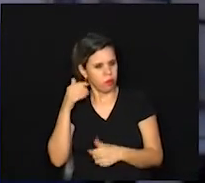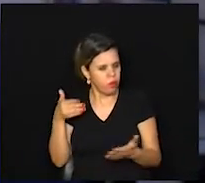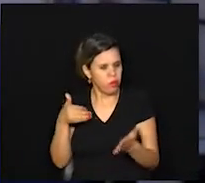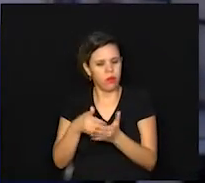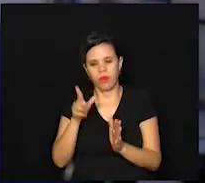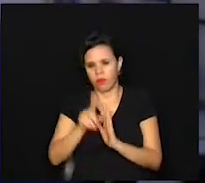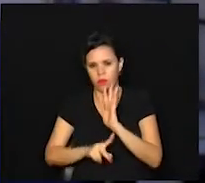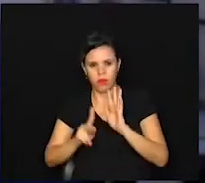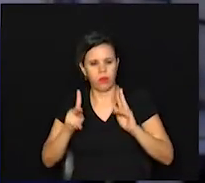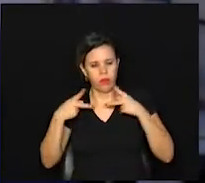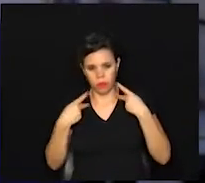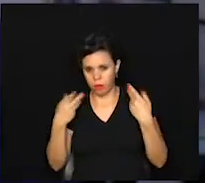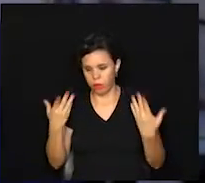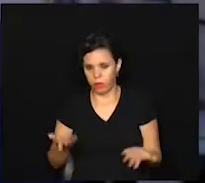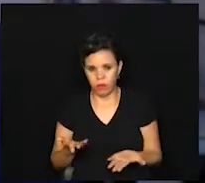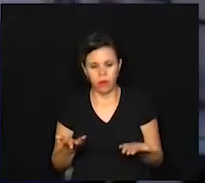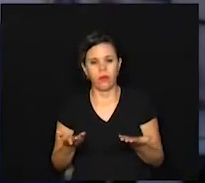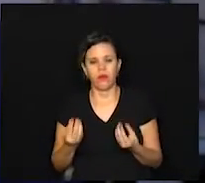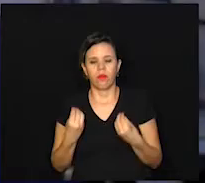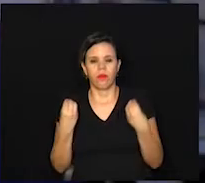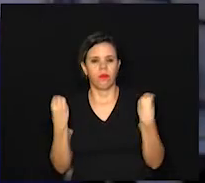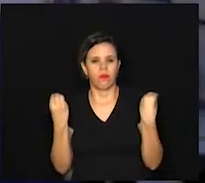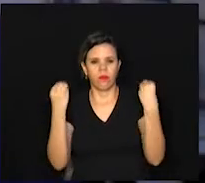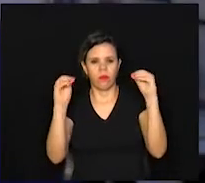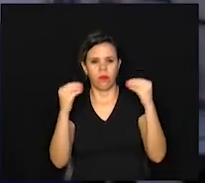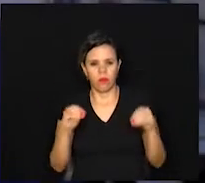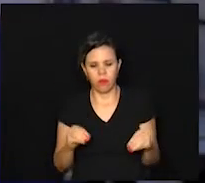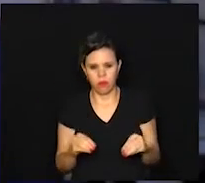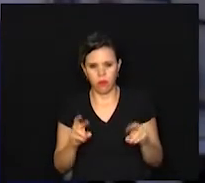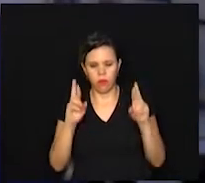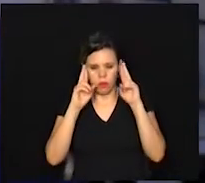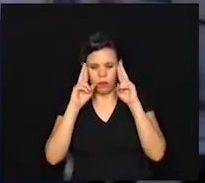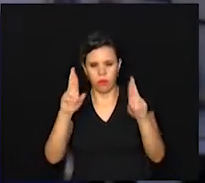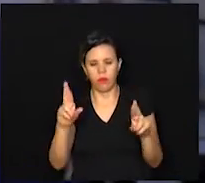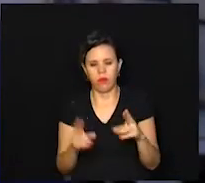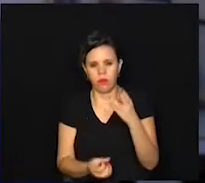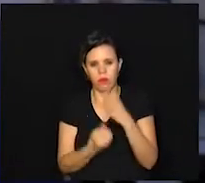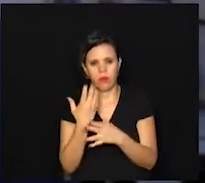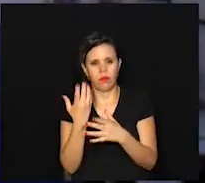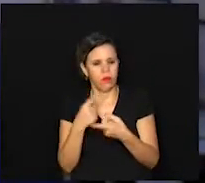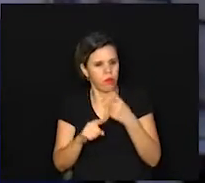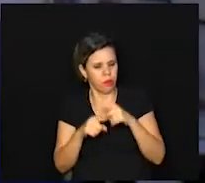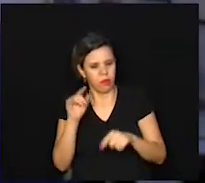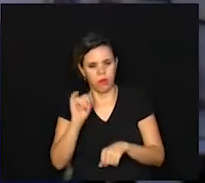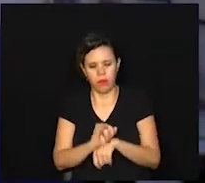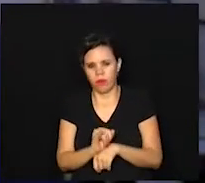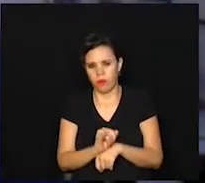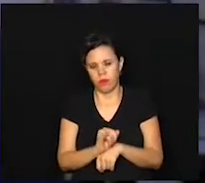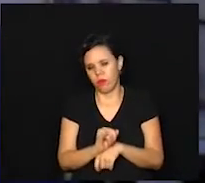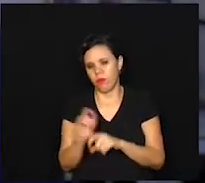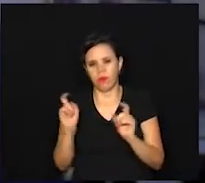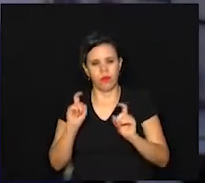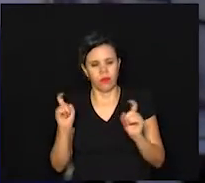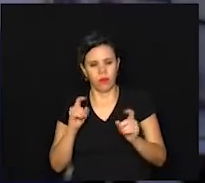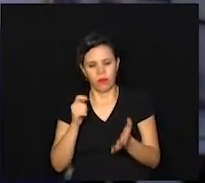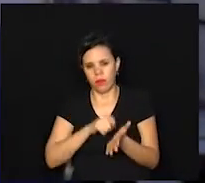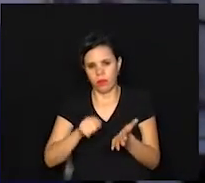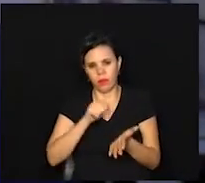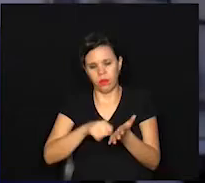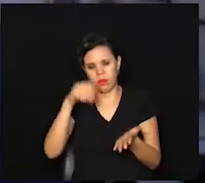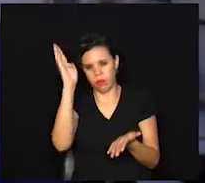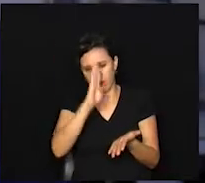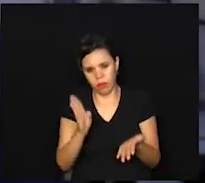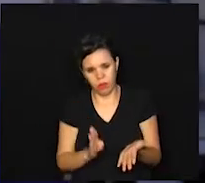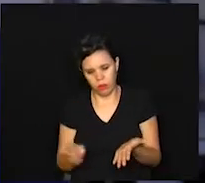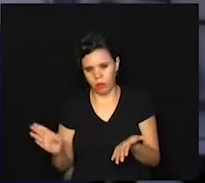direitos humanos e coloca como prevalência, né, o respeito aos acordos internacionais. Os acordos internacionais assinados pelo Brasil